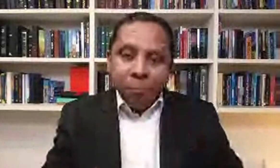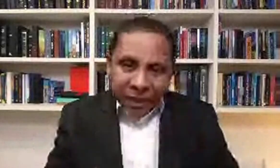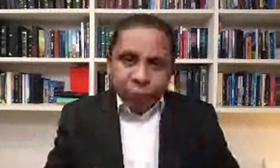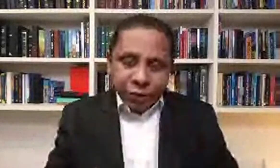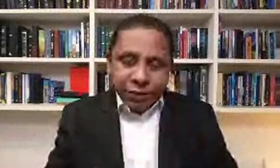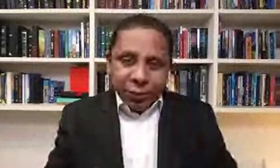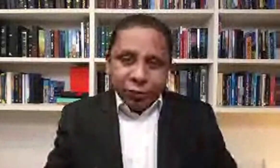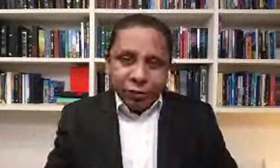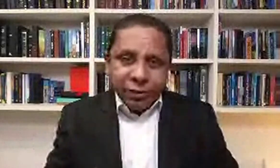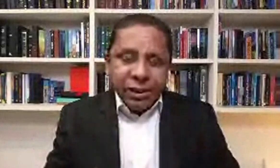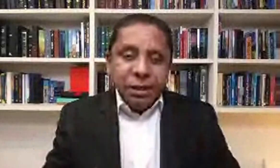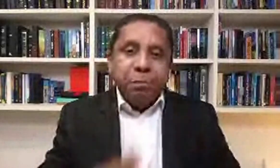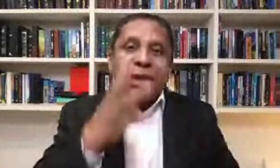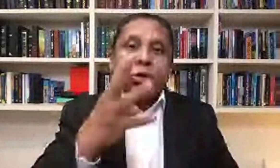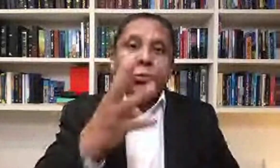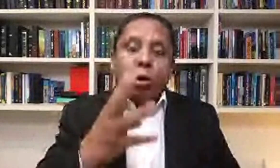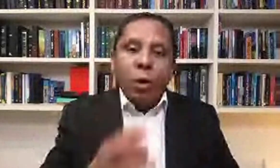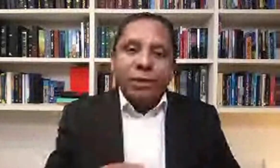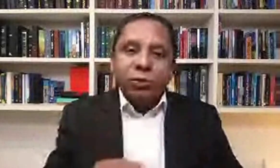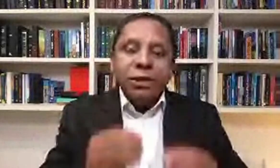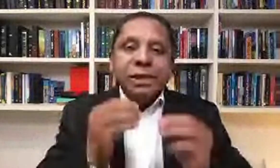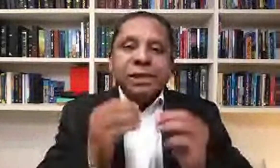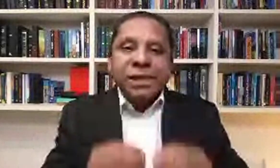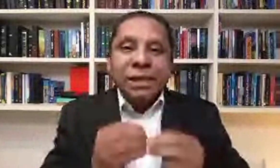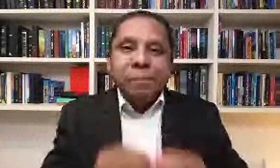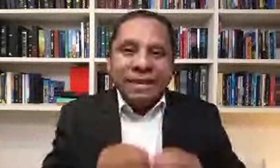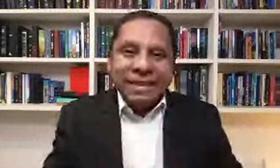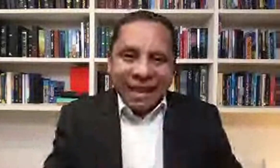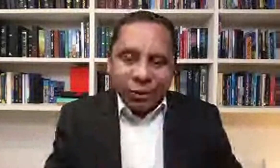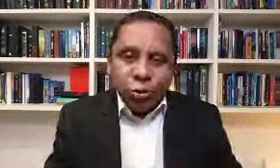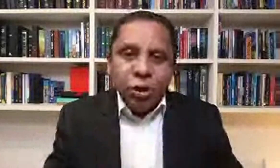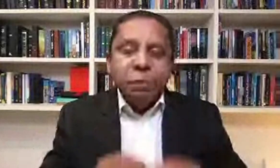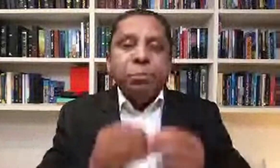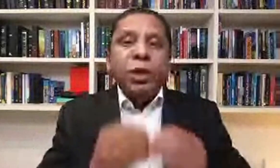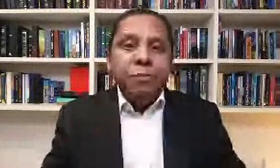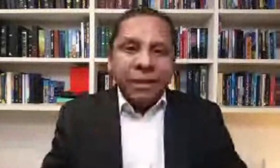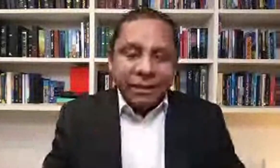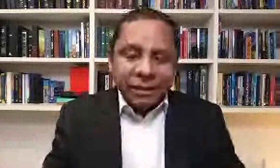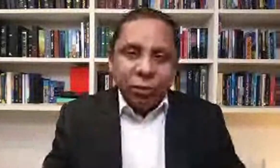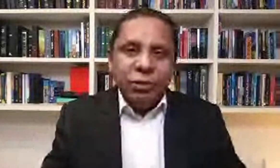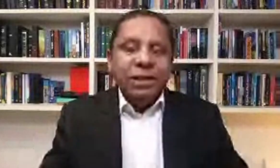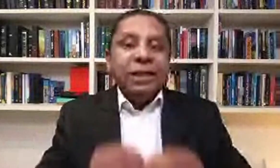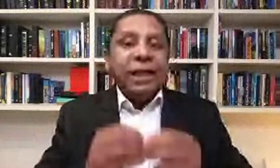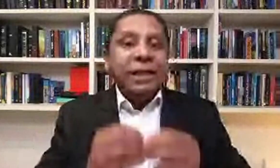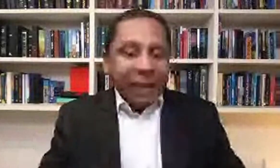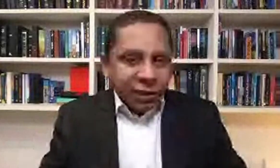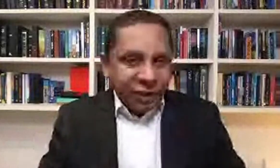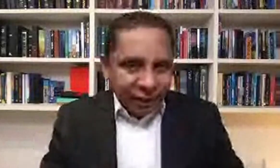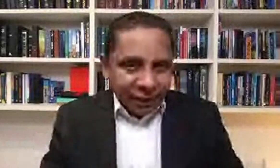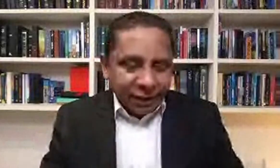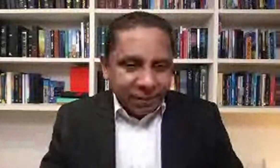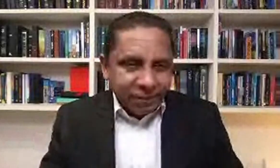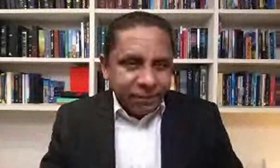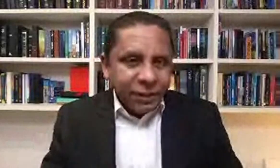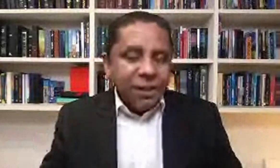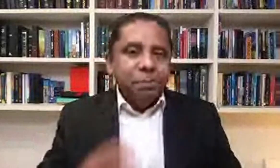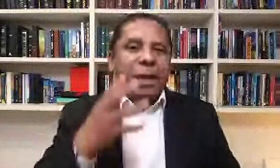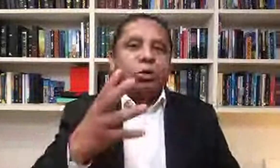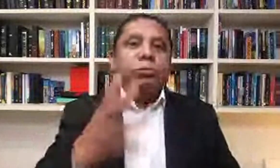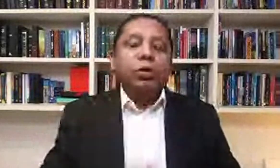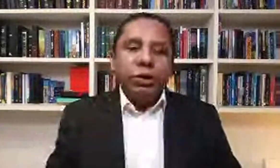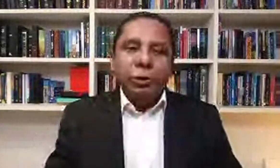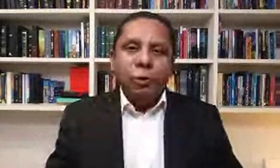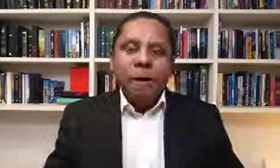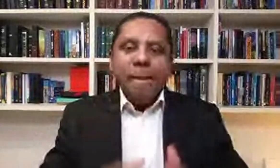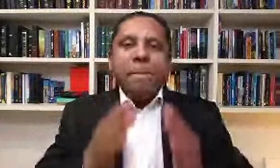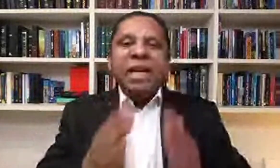os mandamentos de Deus. Passo número 4, ser batizado por imersão na igreja verdadeira.